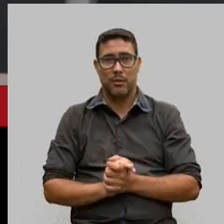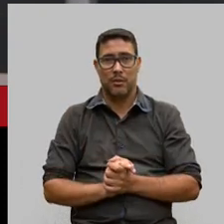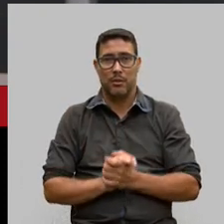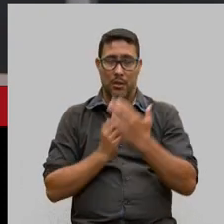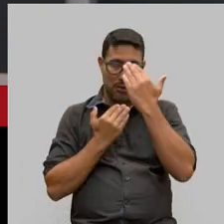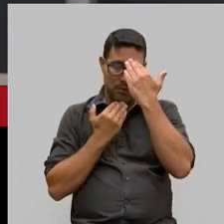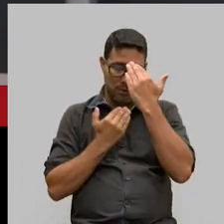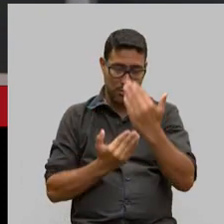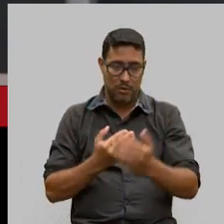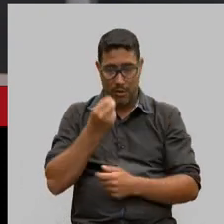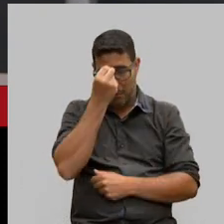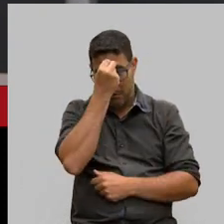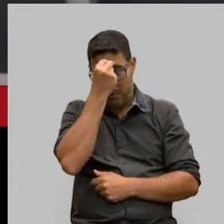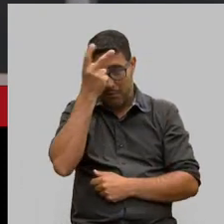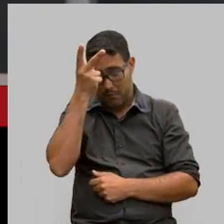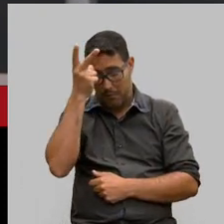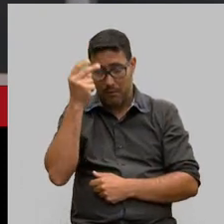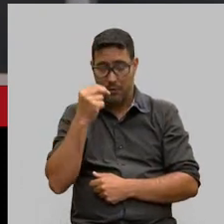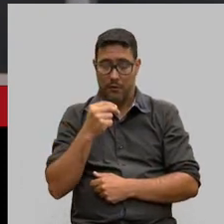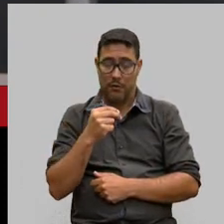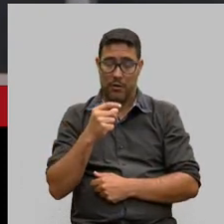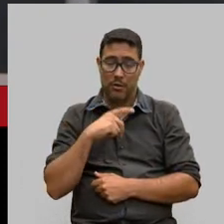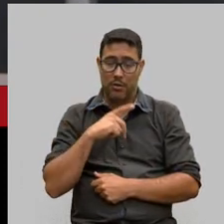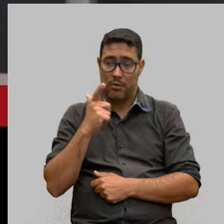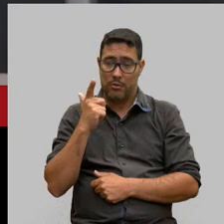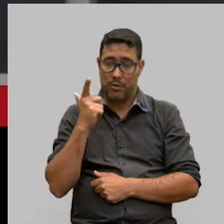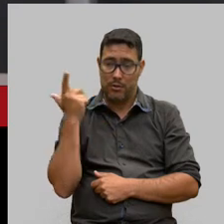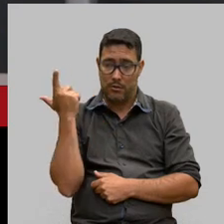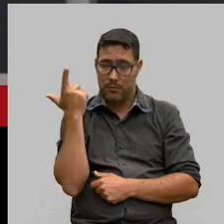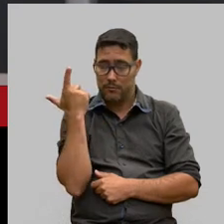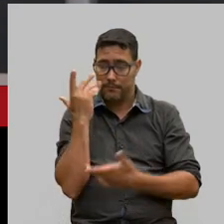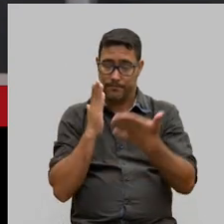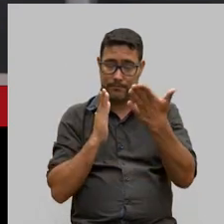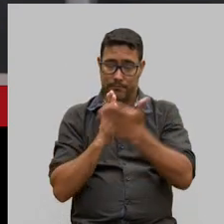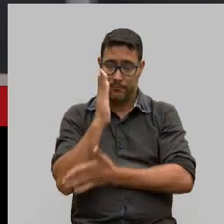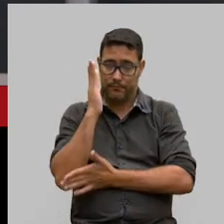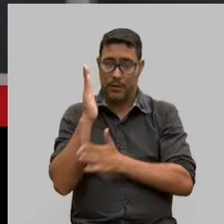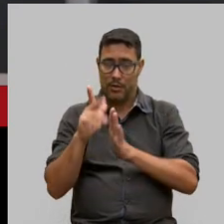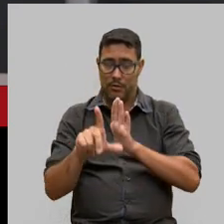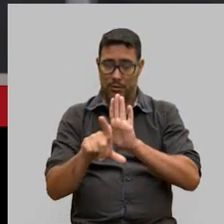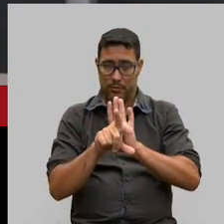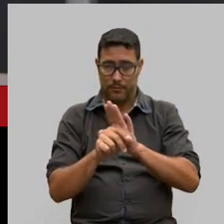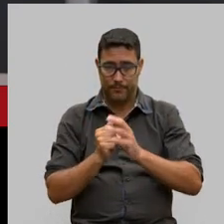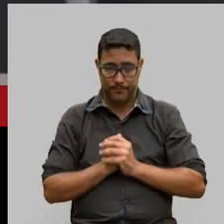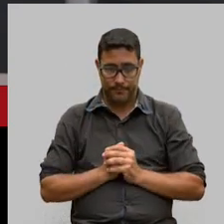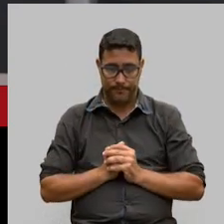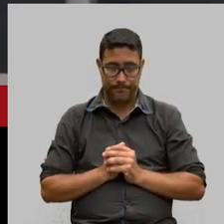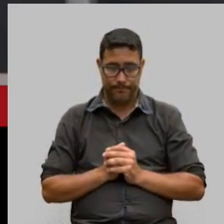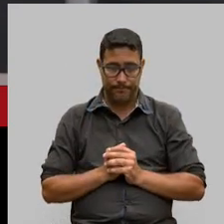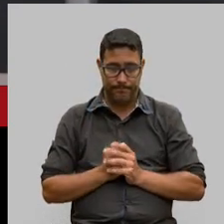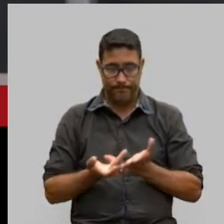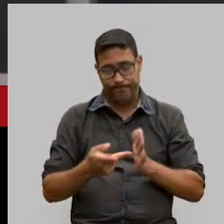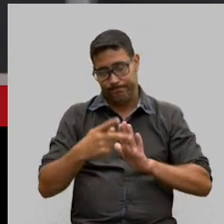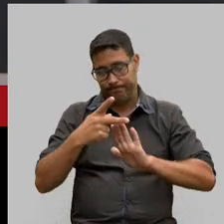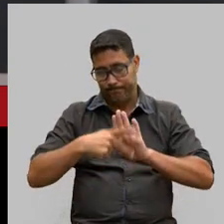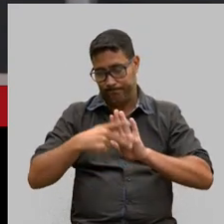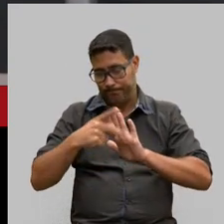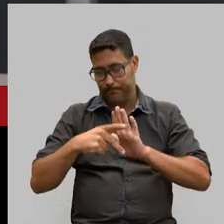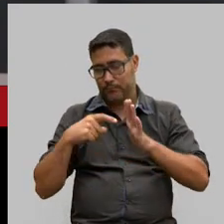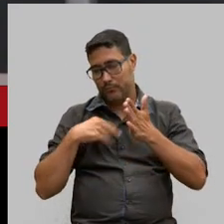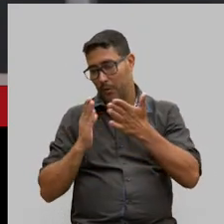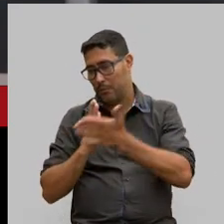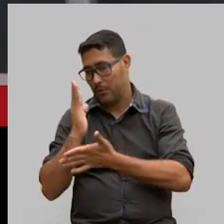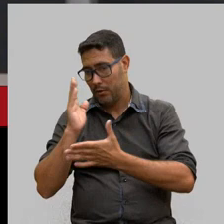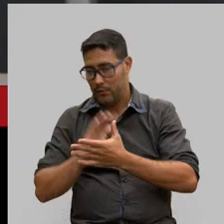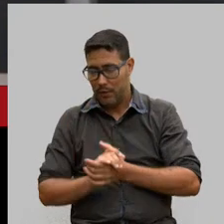prefeito por ter sancionado ambos como os projetos com os projetos aprovados o setor público colocou em